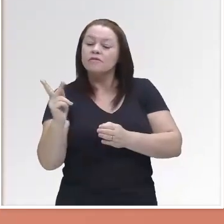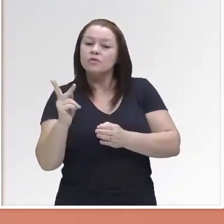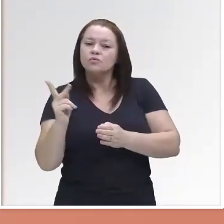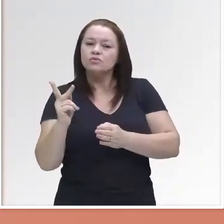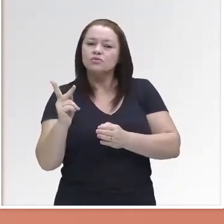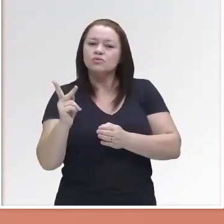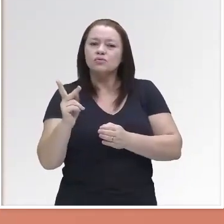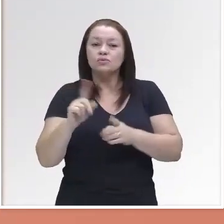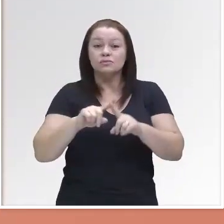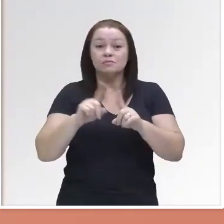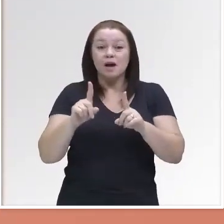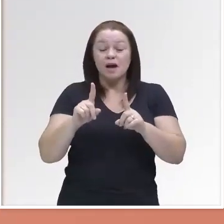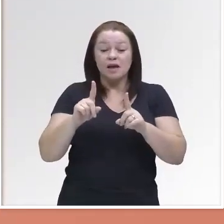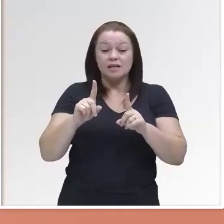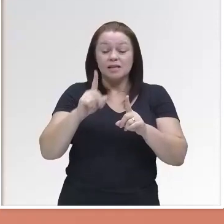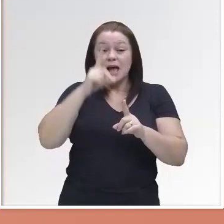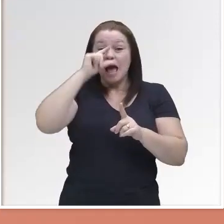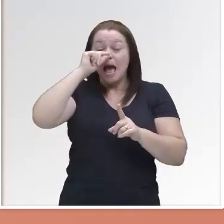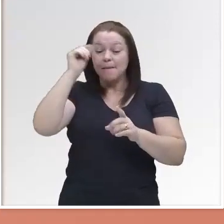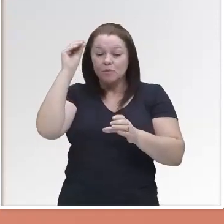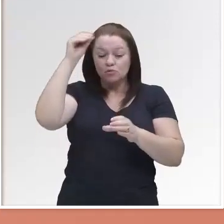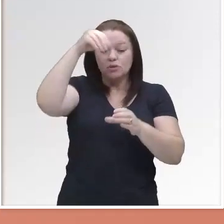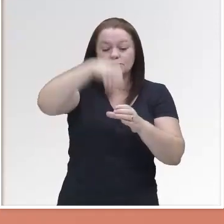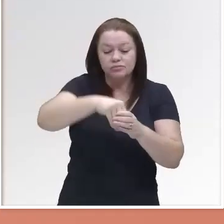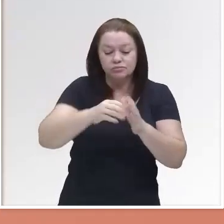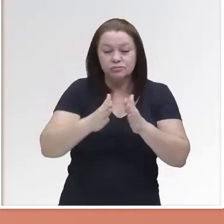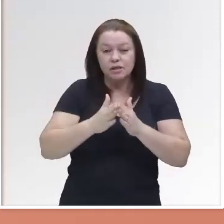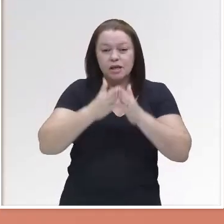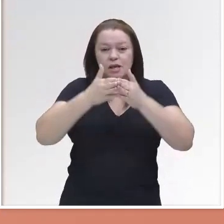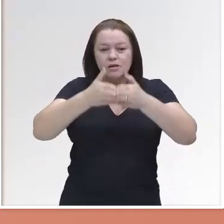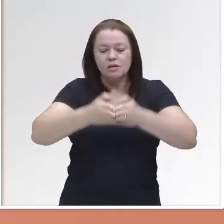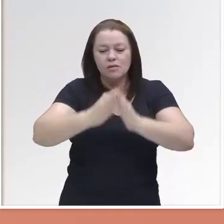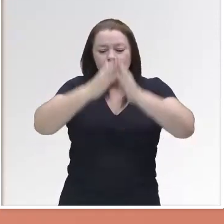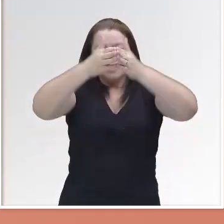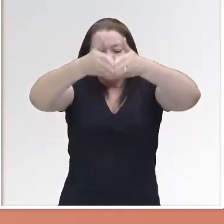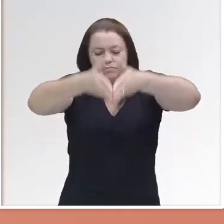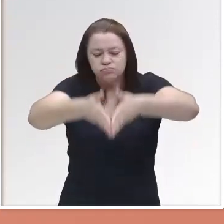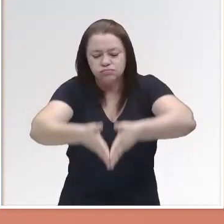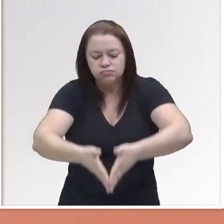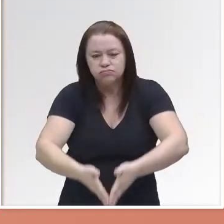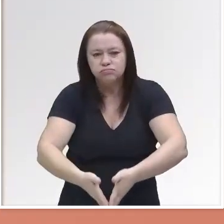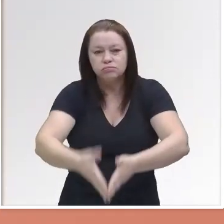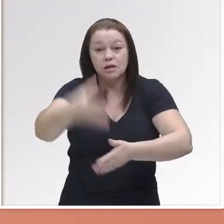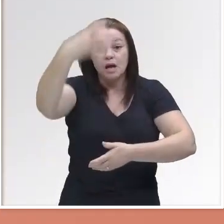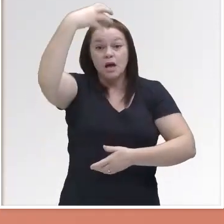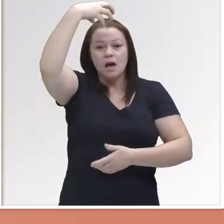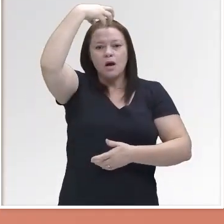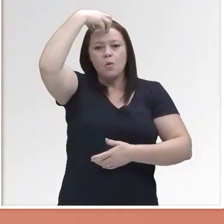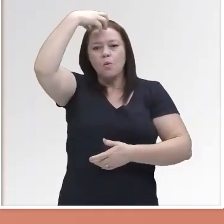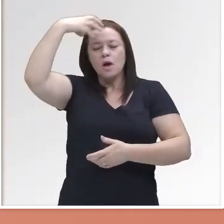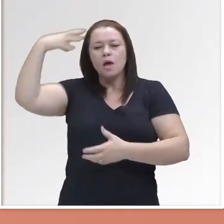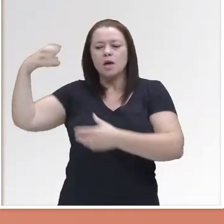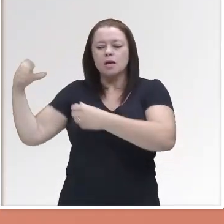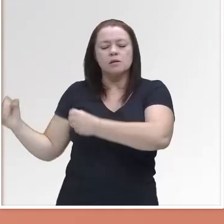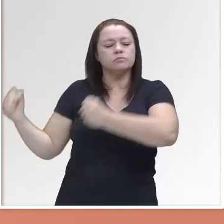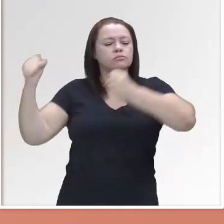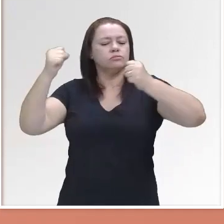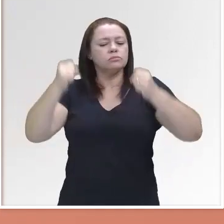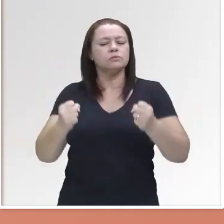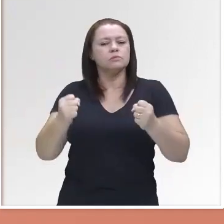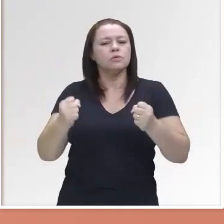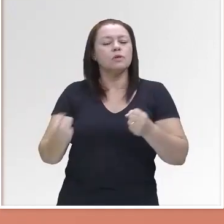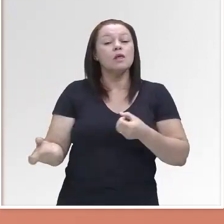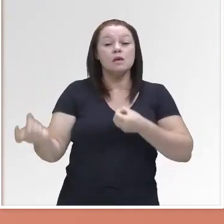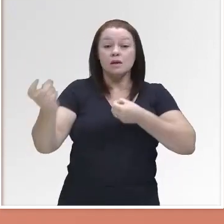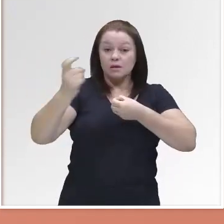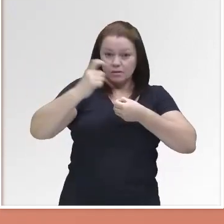bruxa afundou-se no mar e os poderes do rei voltaram. O rei Tritão, percebendo que